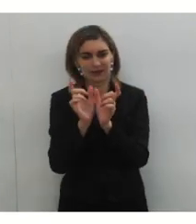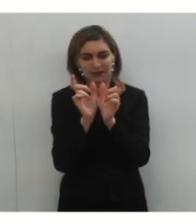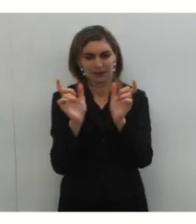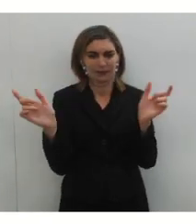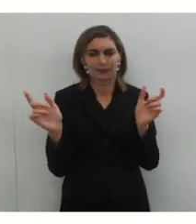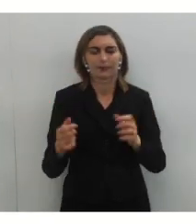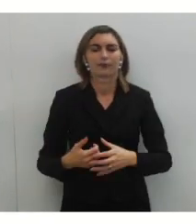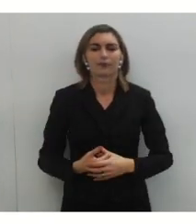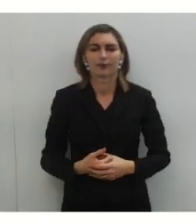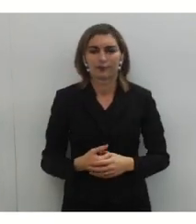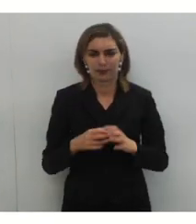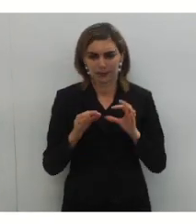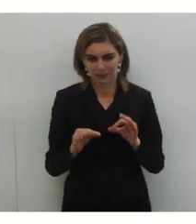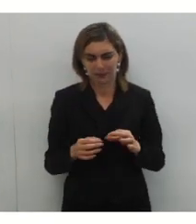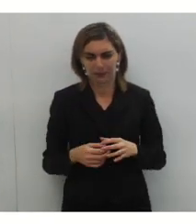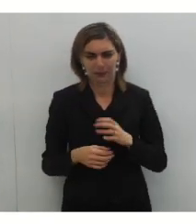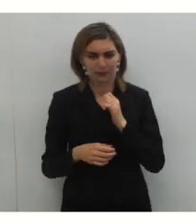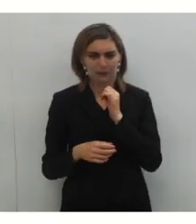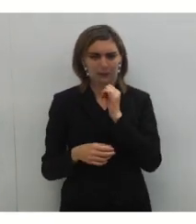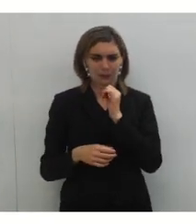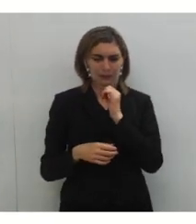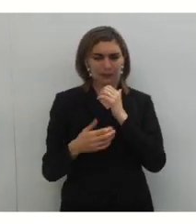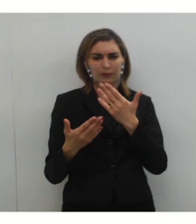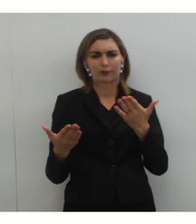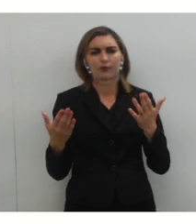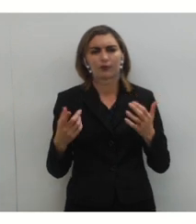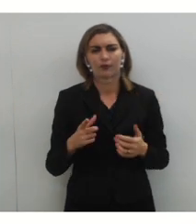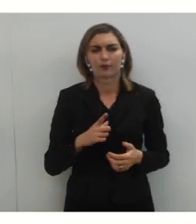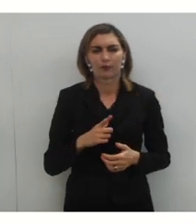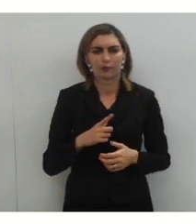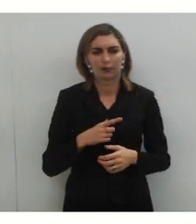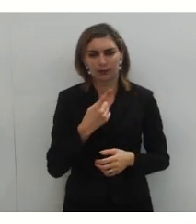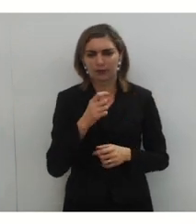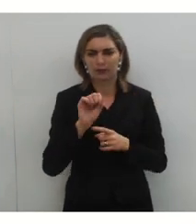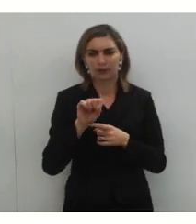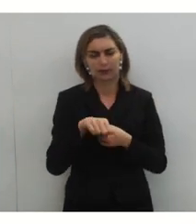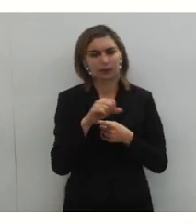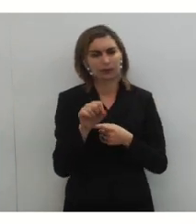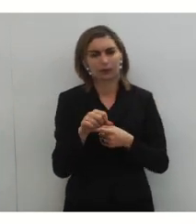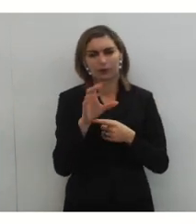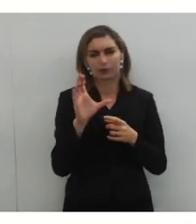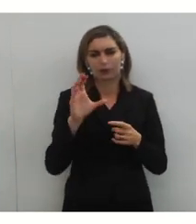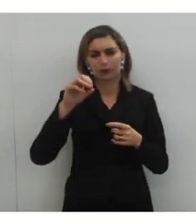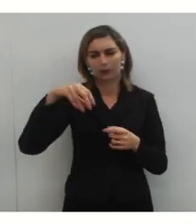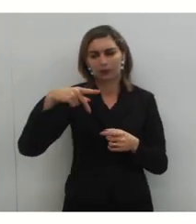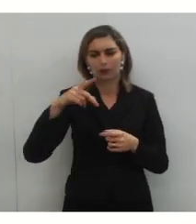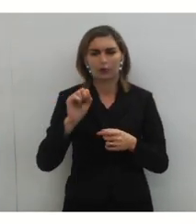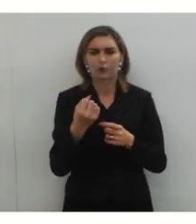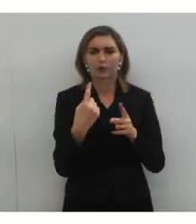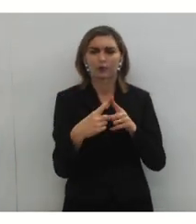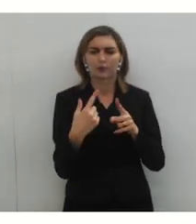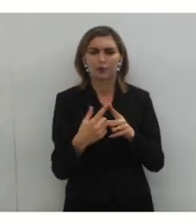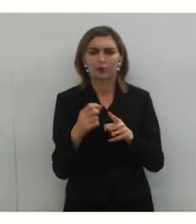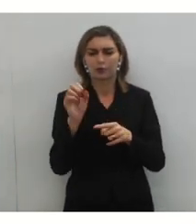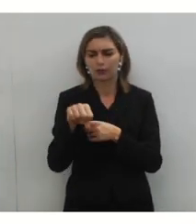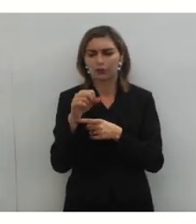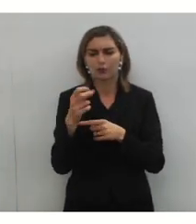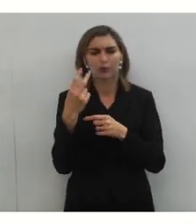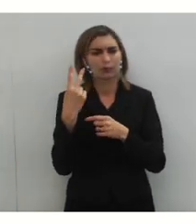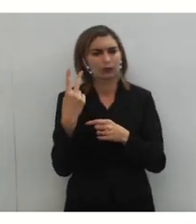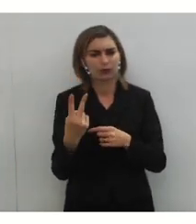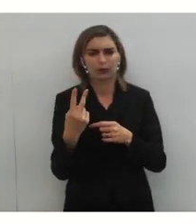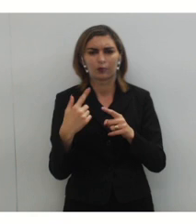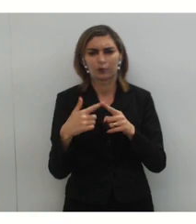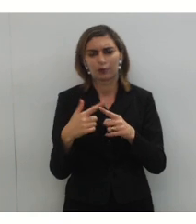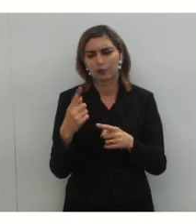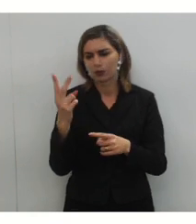oração, tá certo? E aí nós temos um sujeito composto. Por que composto, Jaidete?